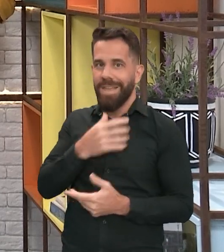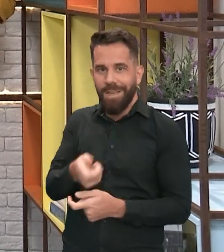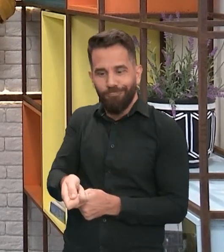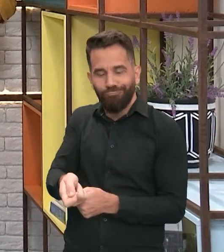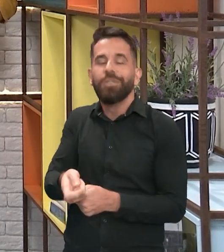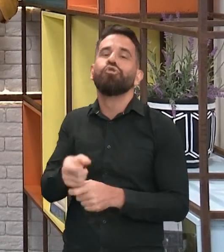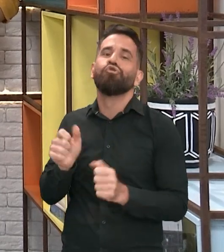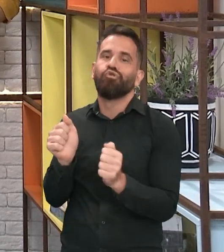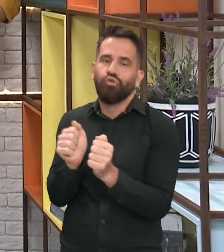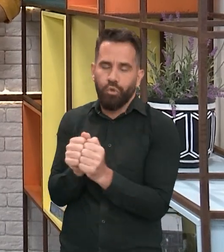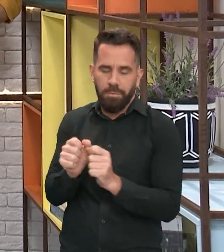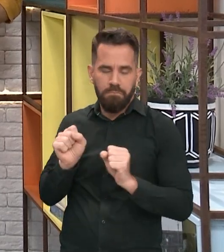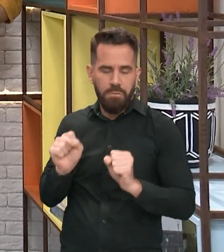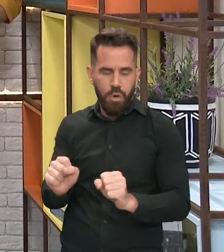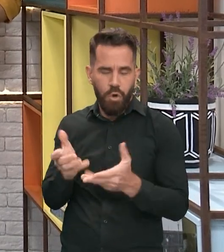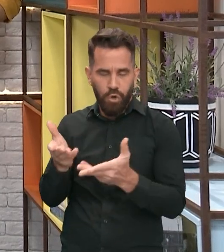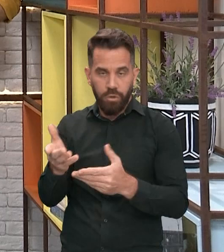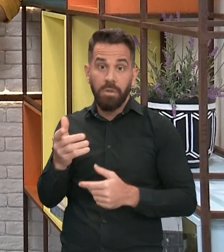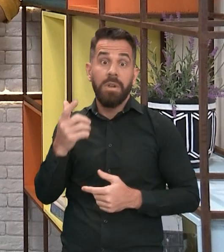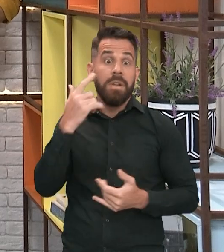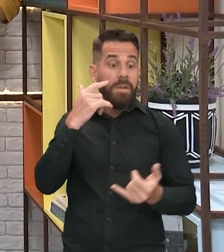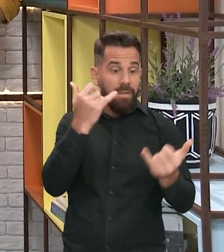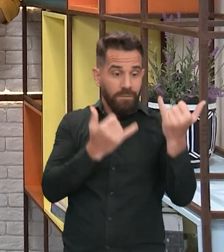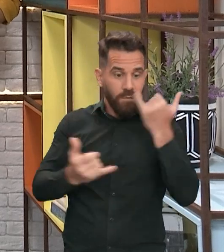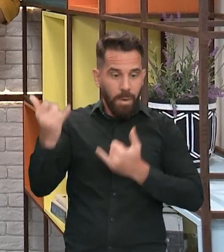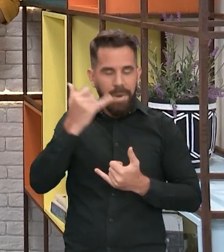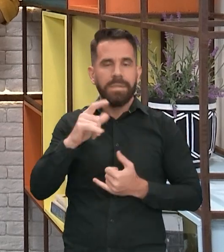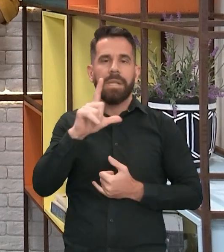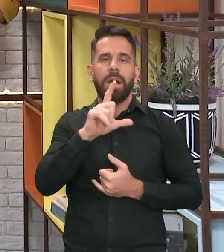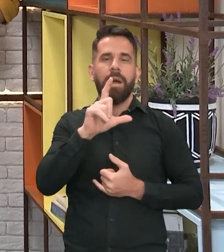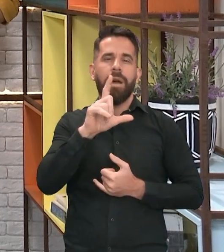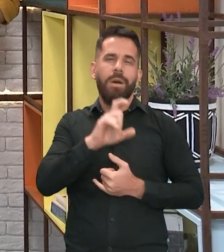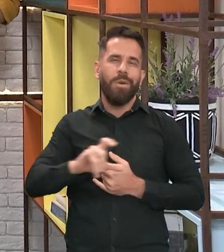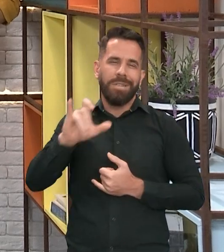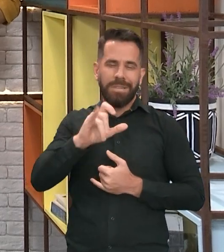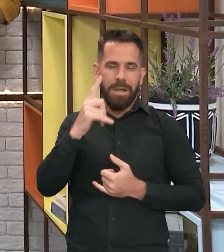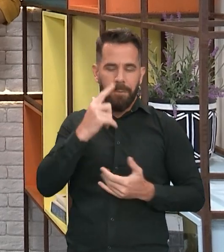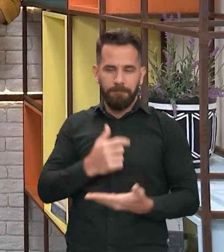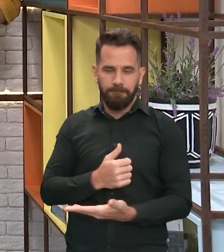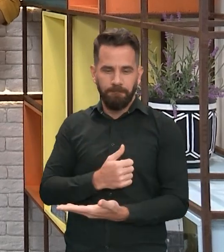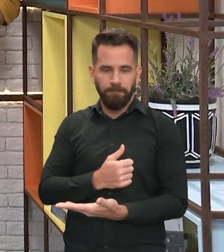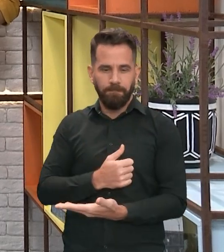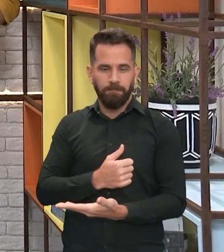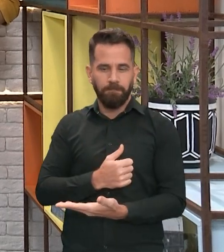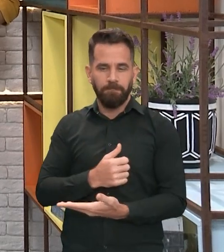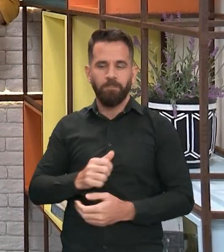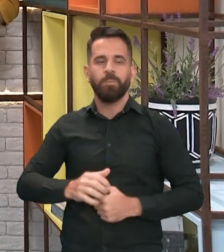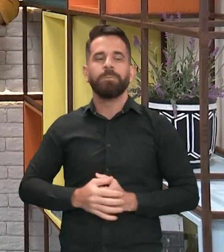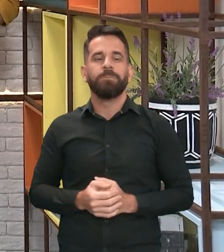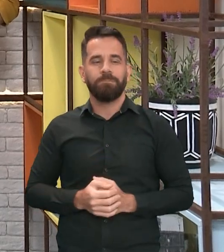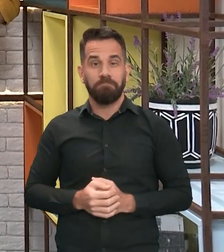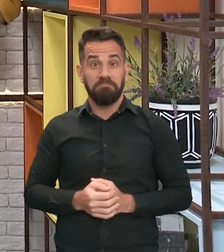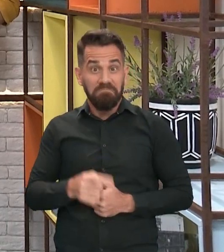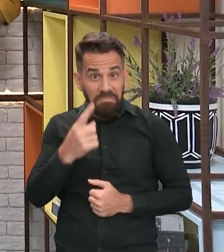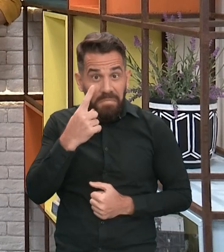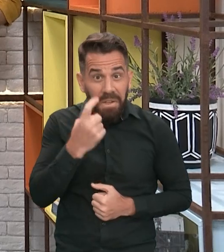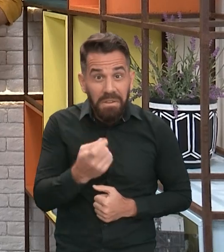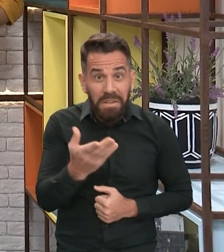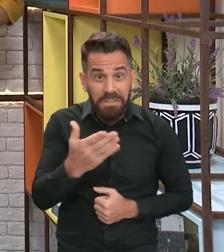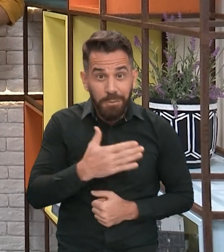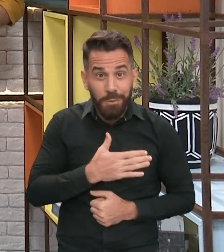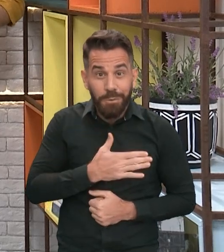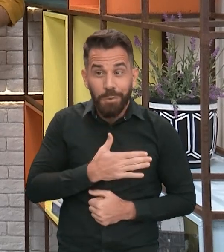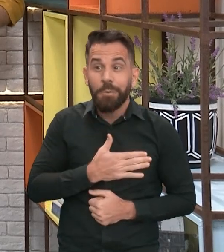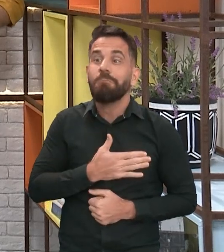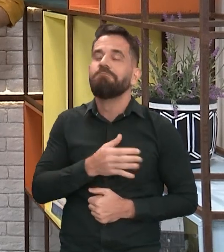informações, acesse o Instagram, @ottomarques.secult Goiás. Muito bem. Achou interessante? Muito